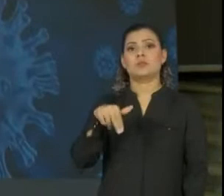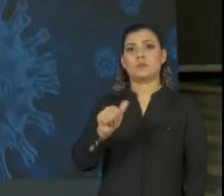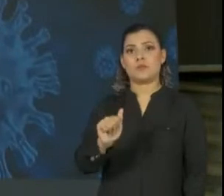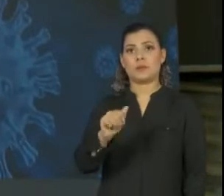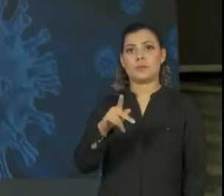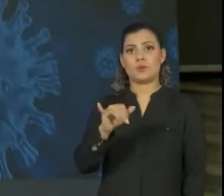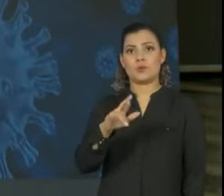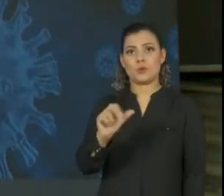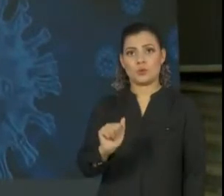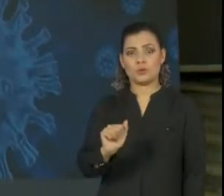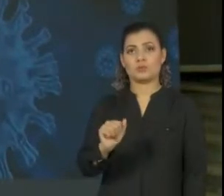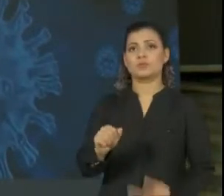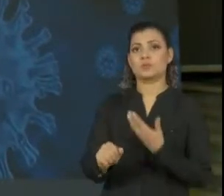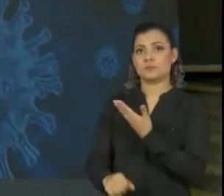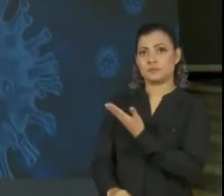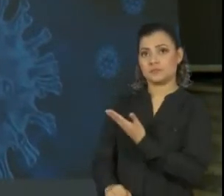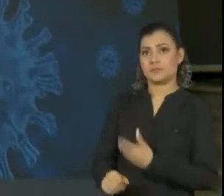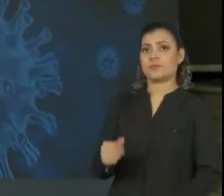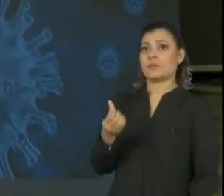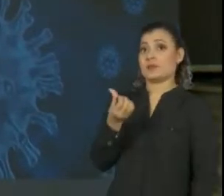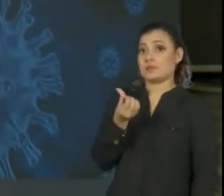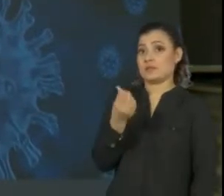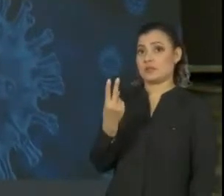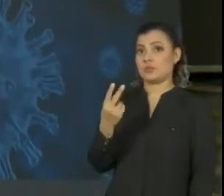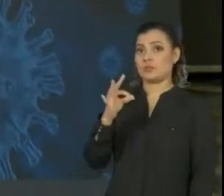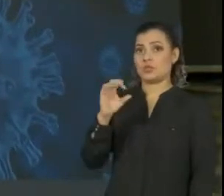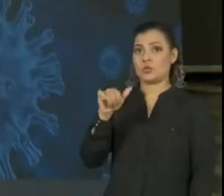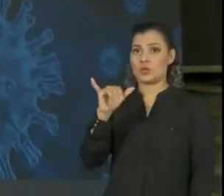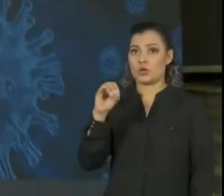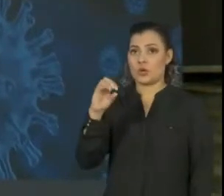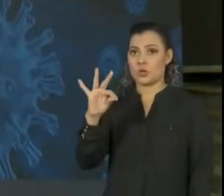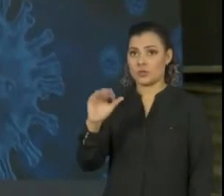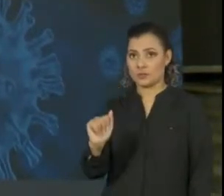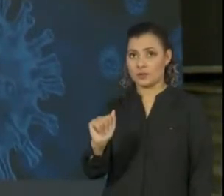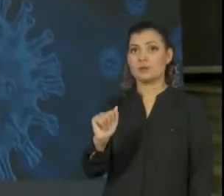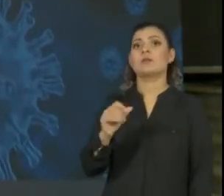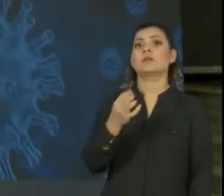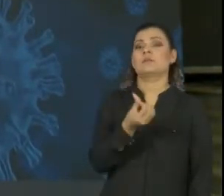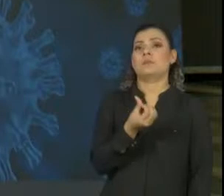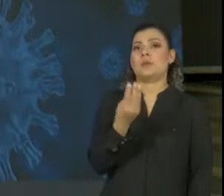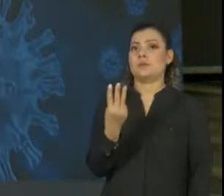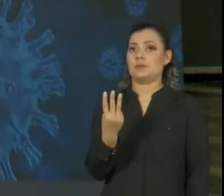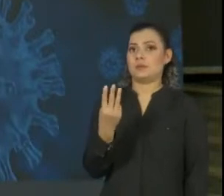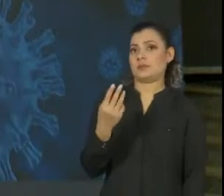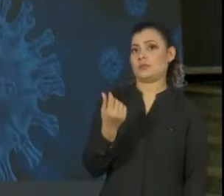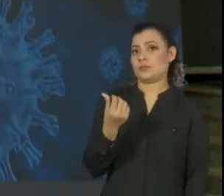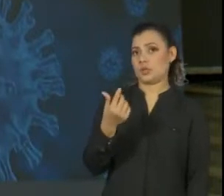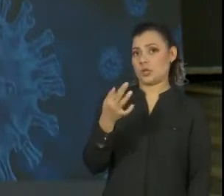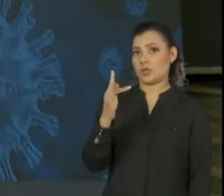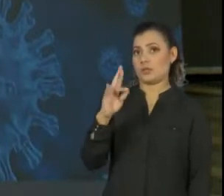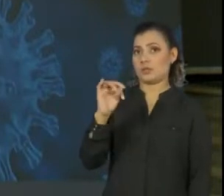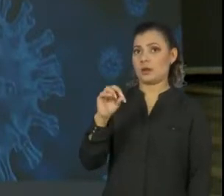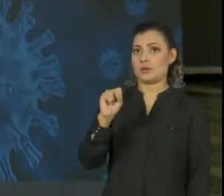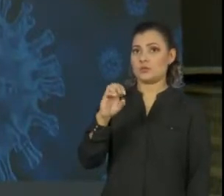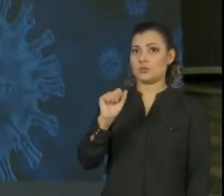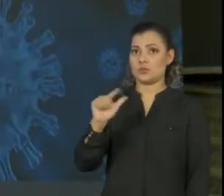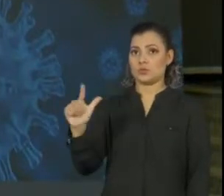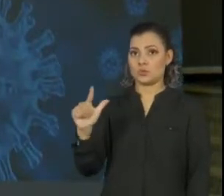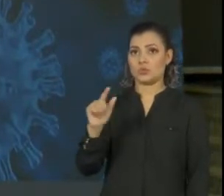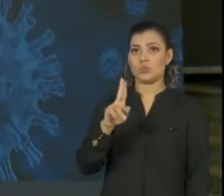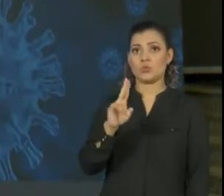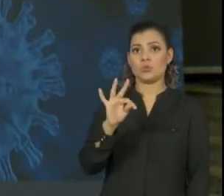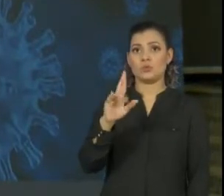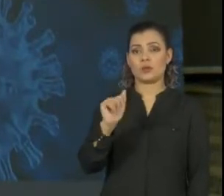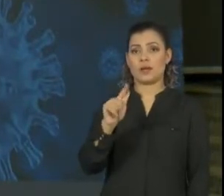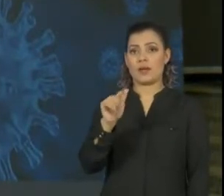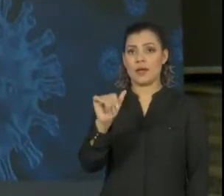Incorporadora, Toyota, Trisul Incorporadora, Ultragás, Única, Unilever,